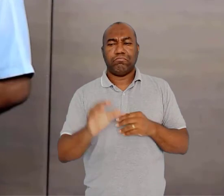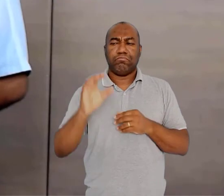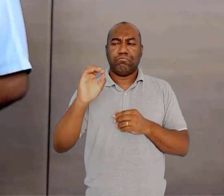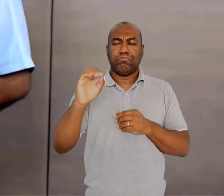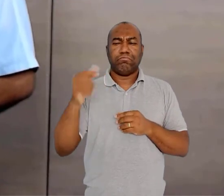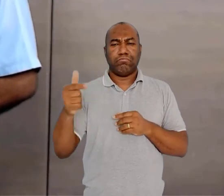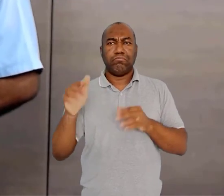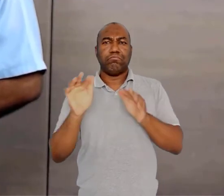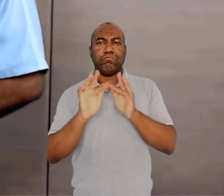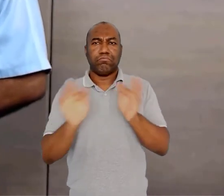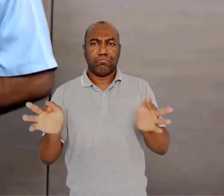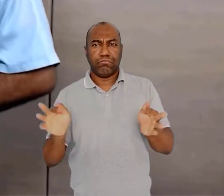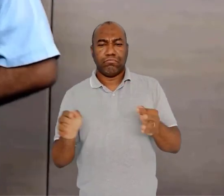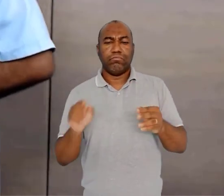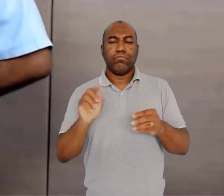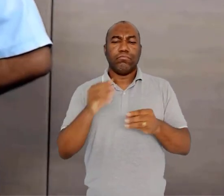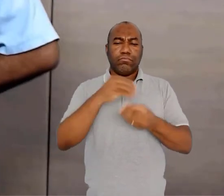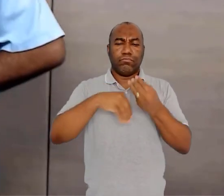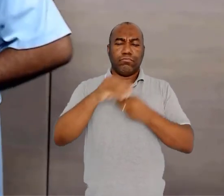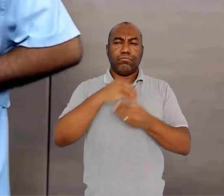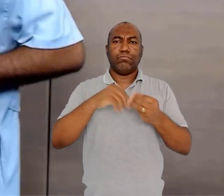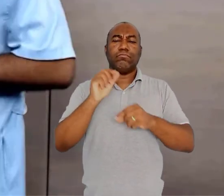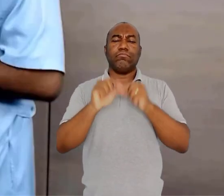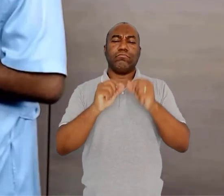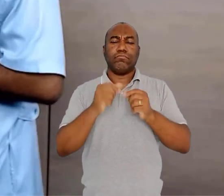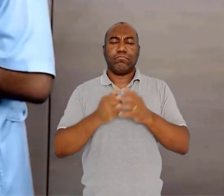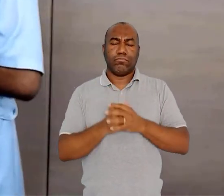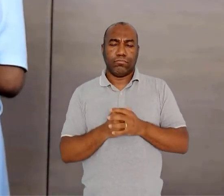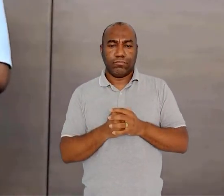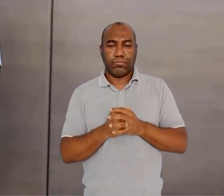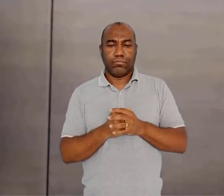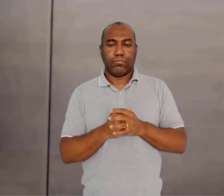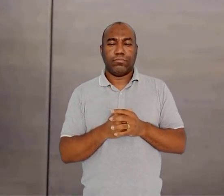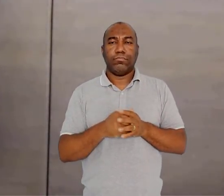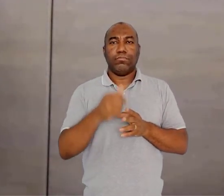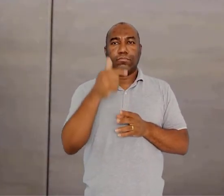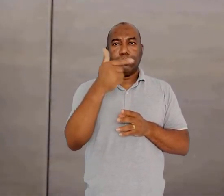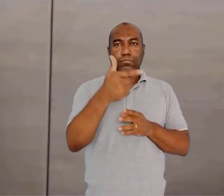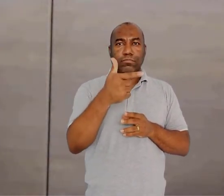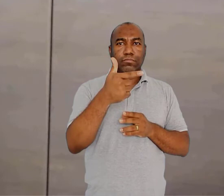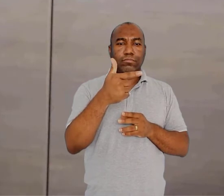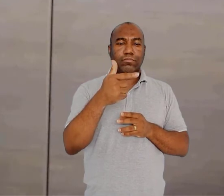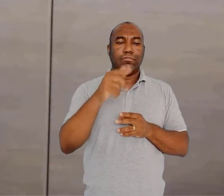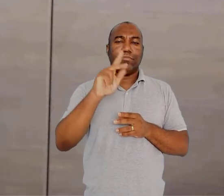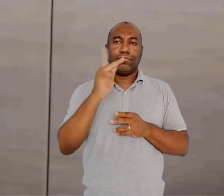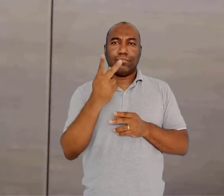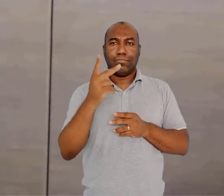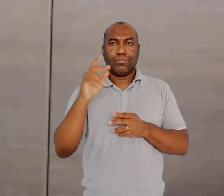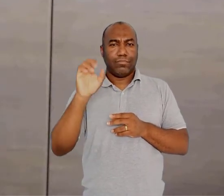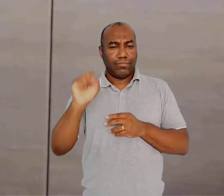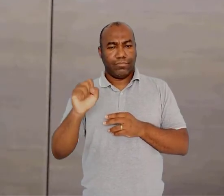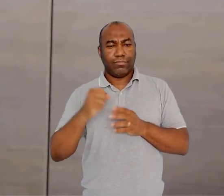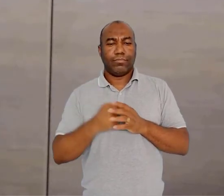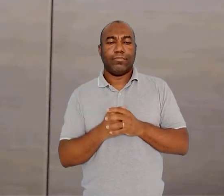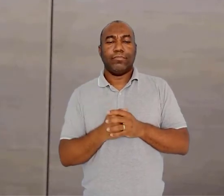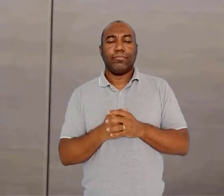única substância composta que eu tenho no produto é o 2HS. Então, nesse caso aqui, a